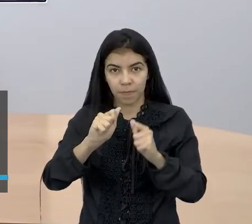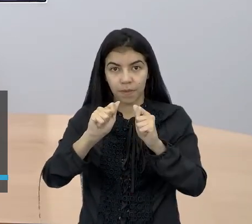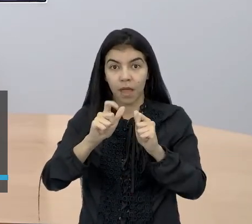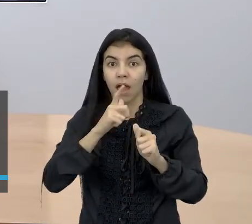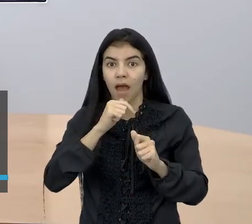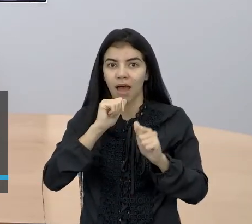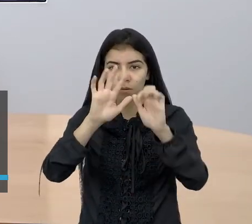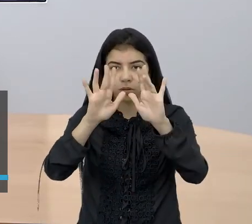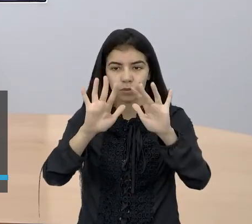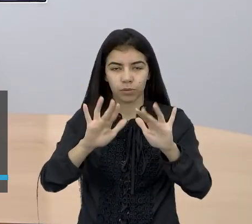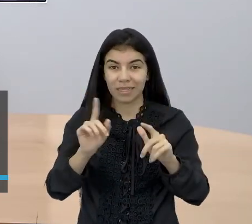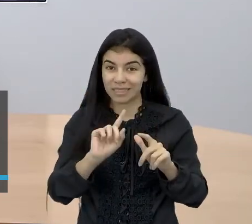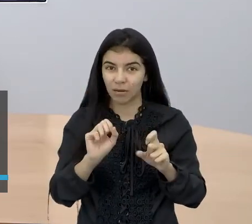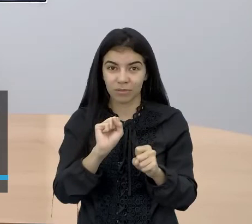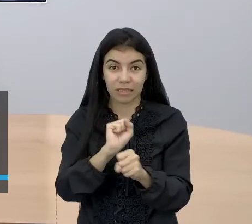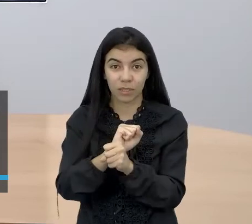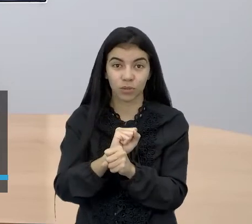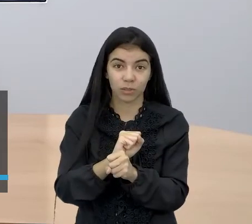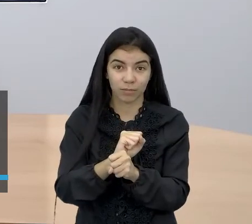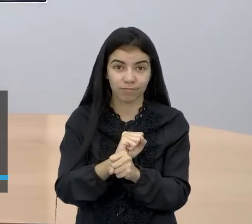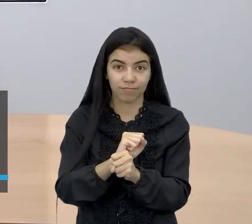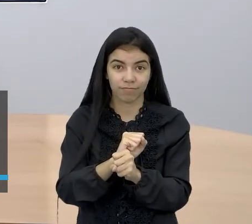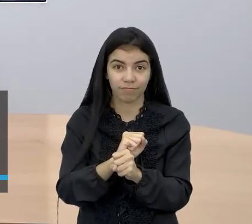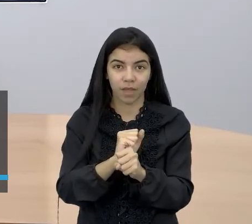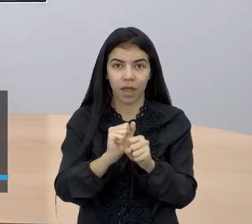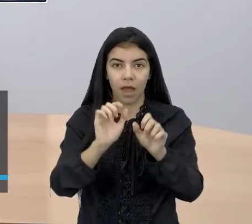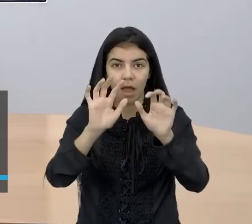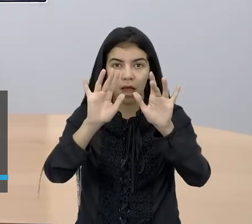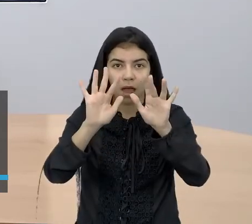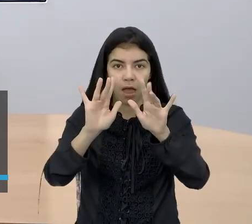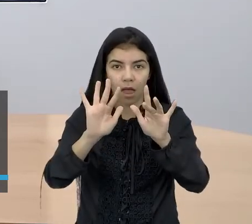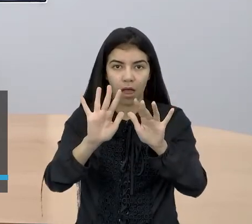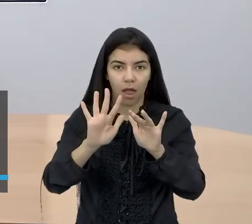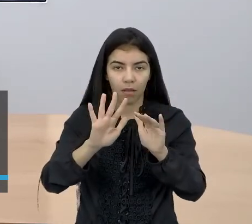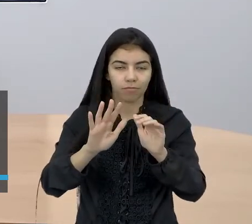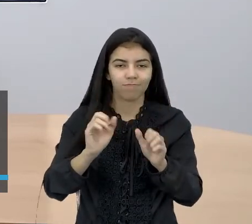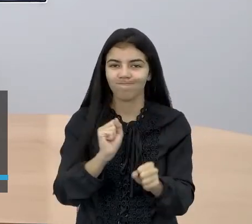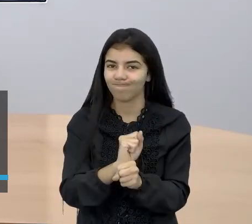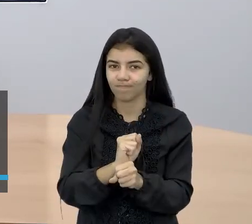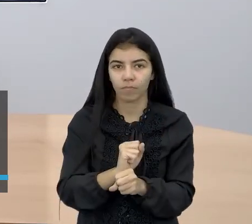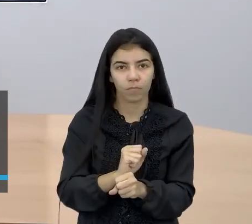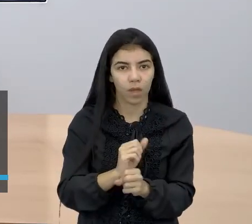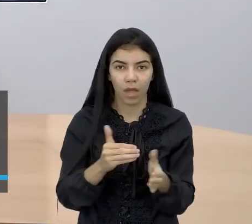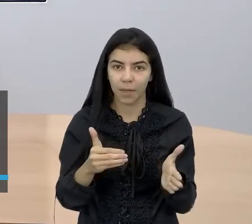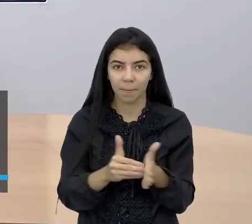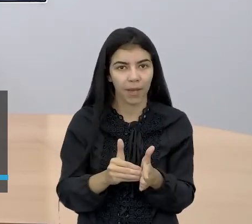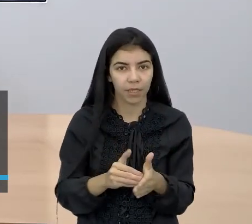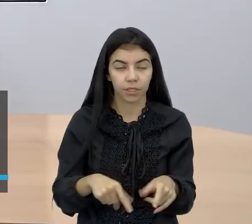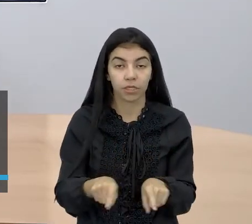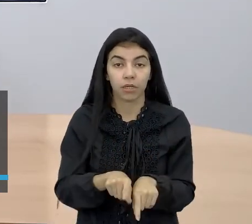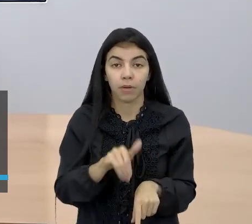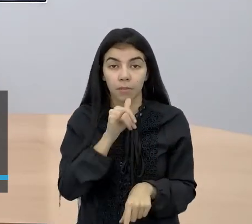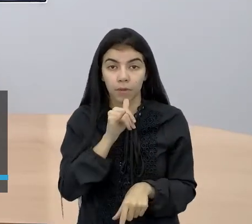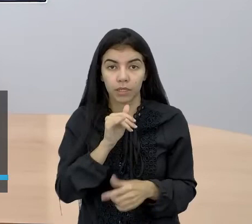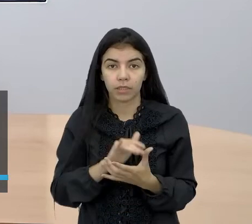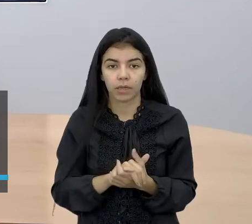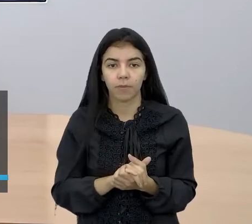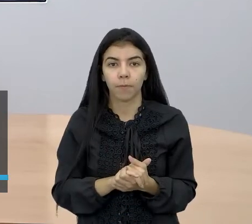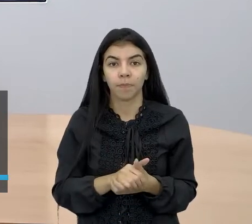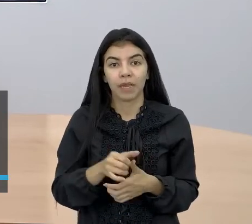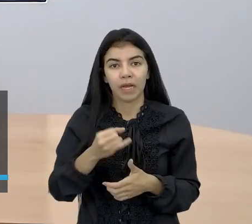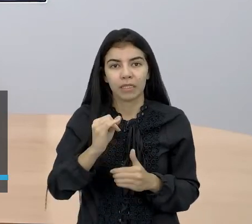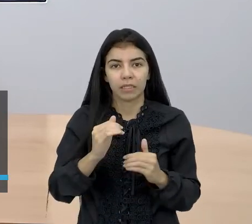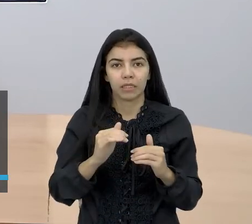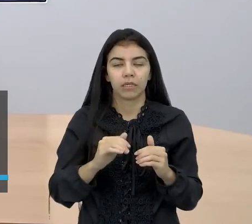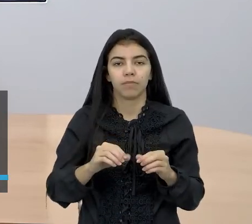tanta água, tá certo? E aí a gente tem alguns problemas, por exemplo, como se a parte mais